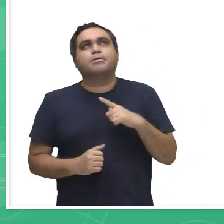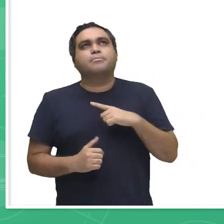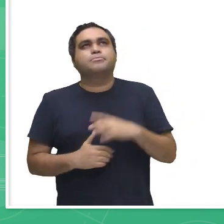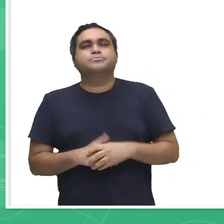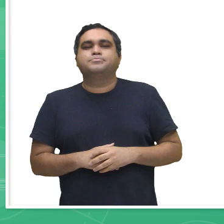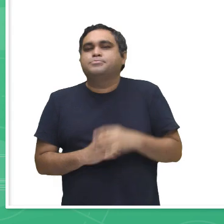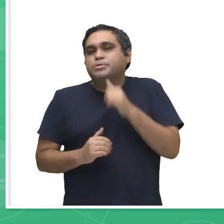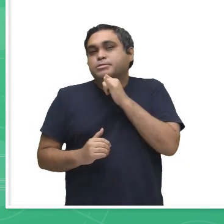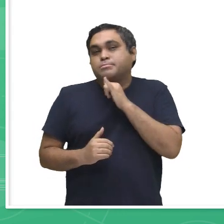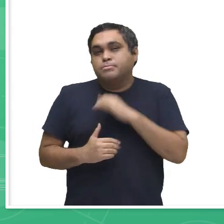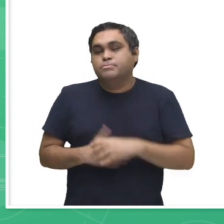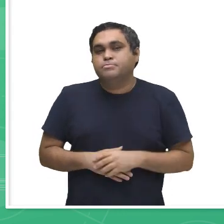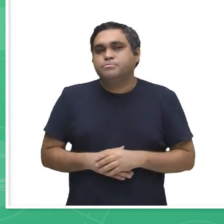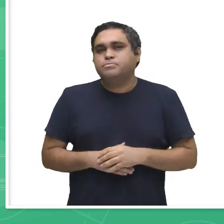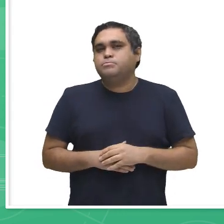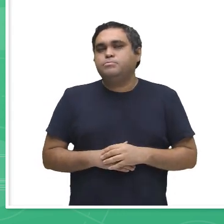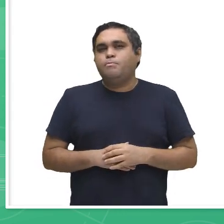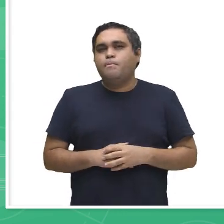apenas